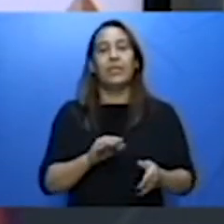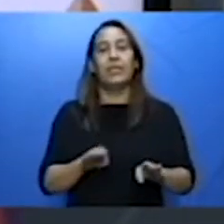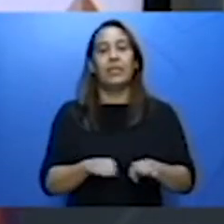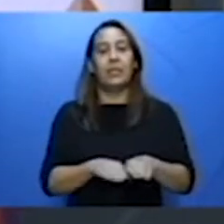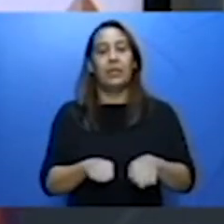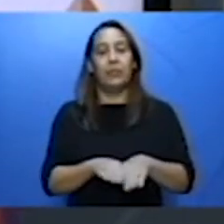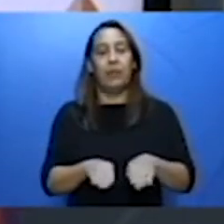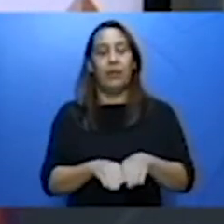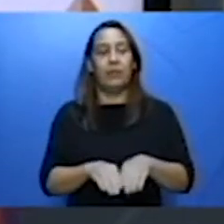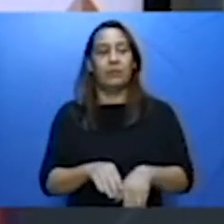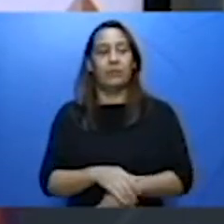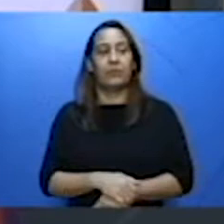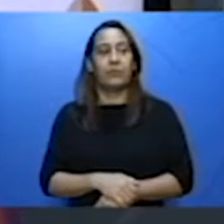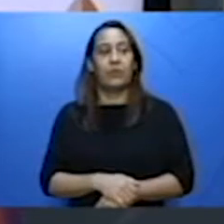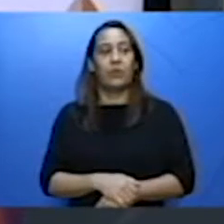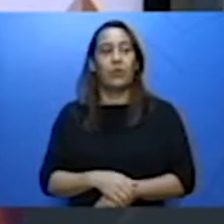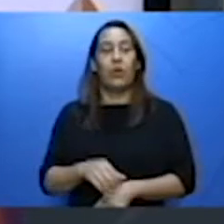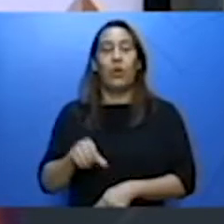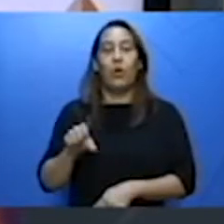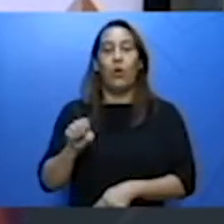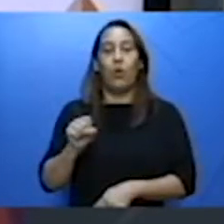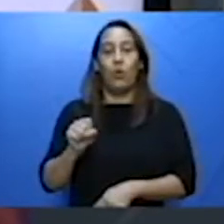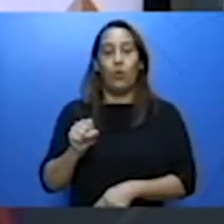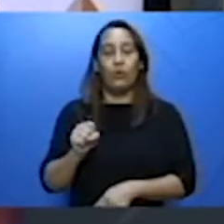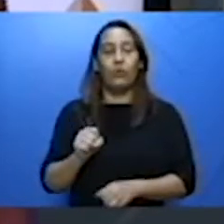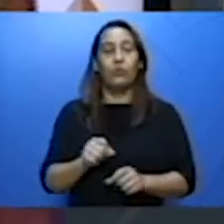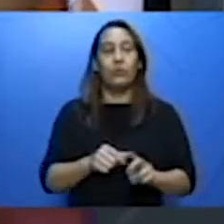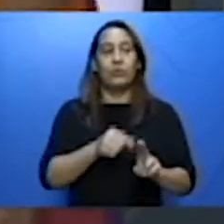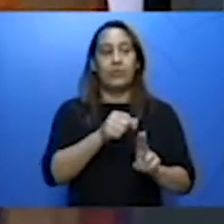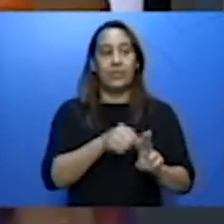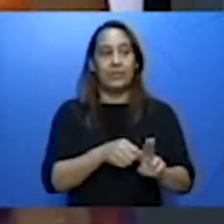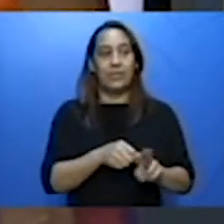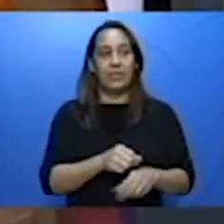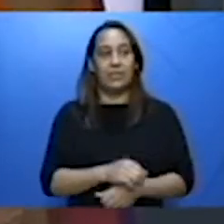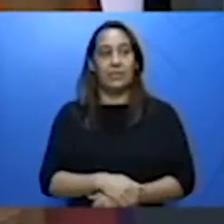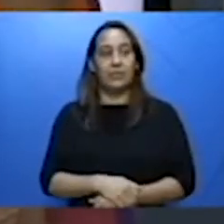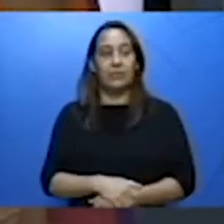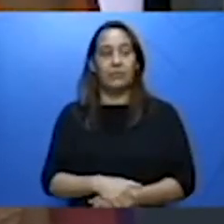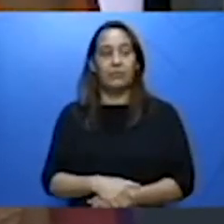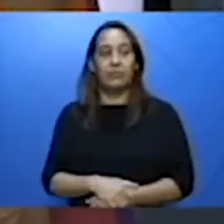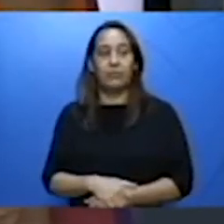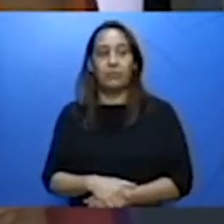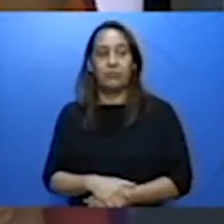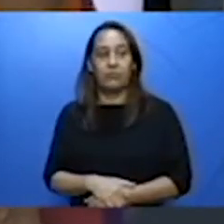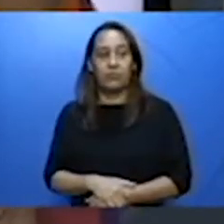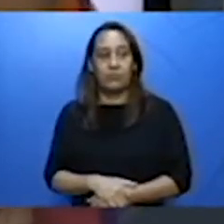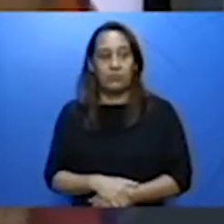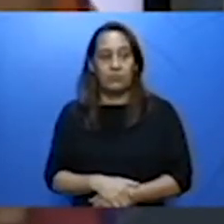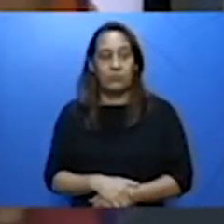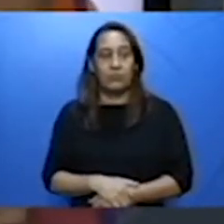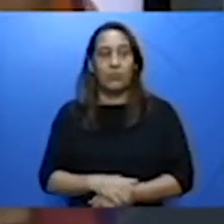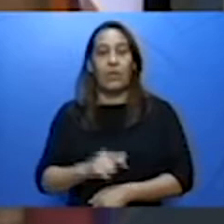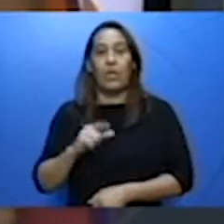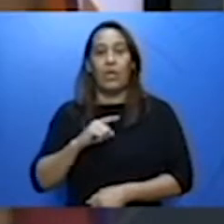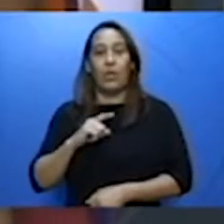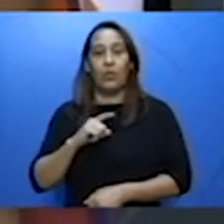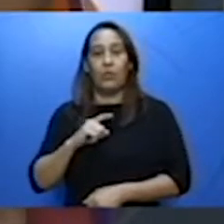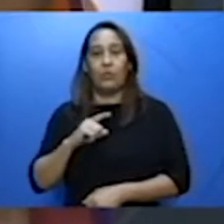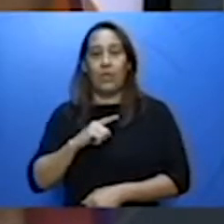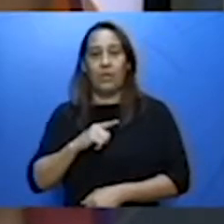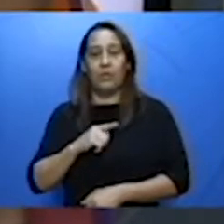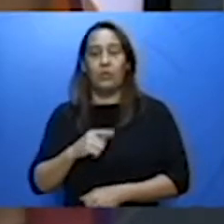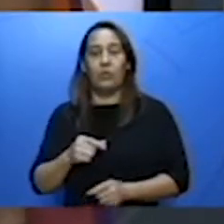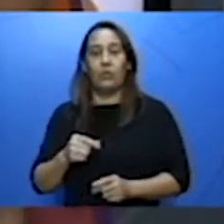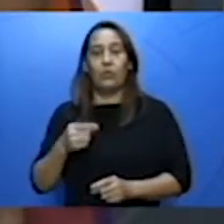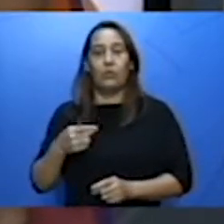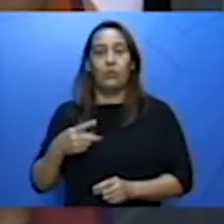6 mais 2, olha aqui, 8. Então, eu fiquei com 12 unidades. Será que tá